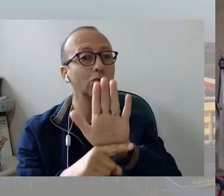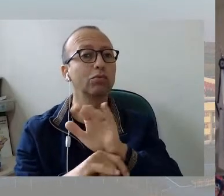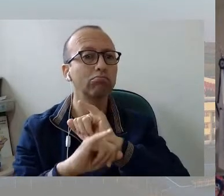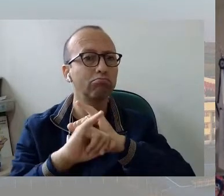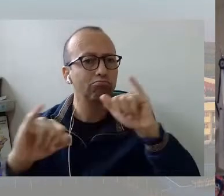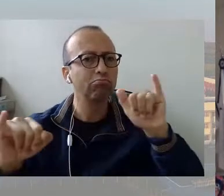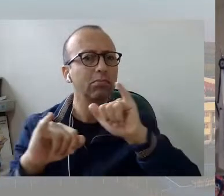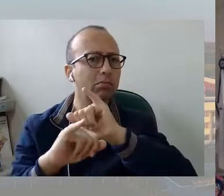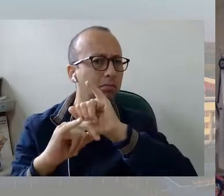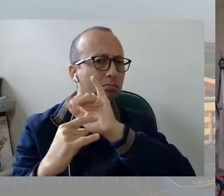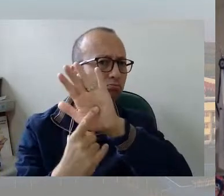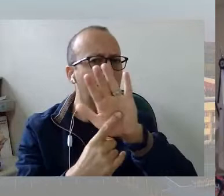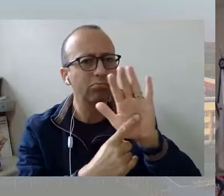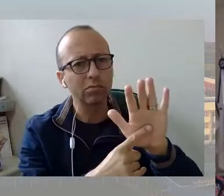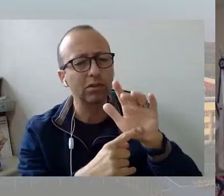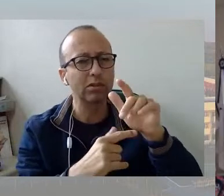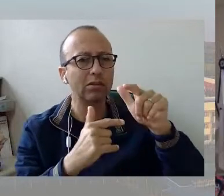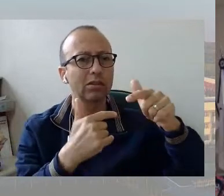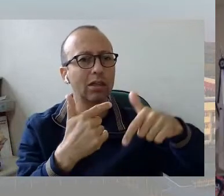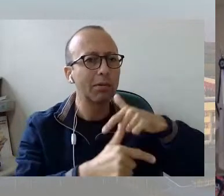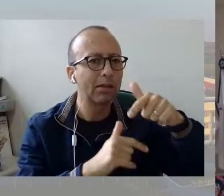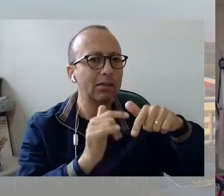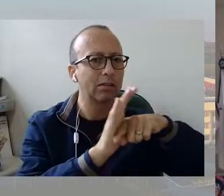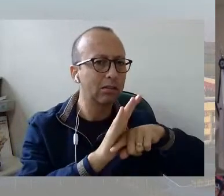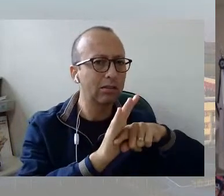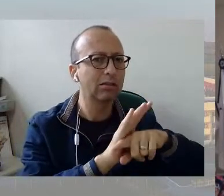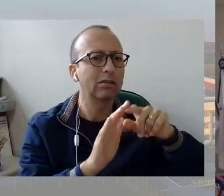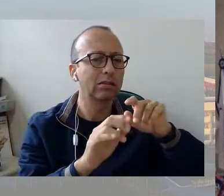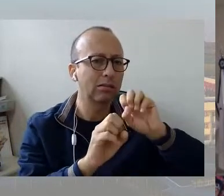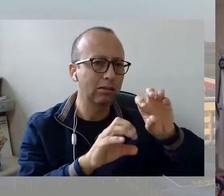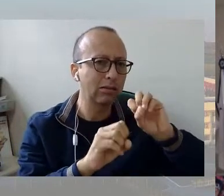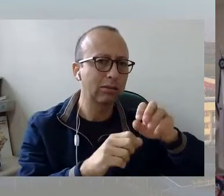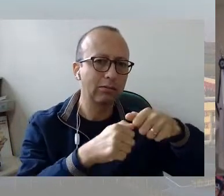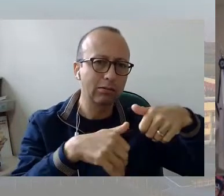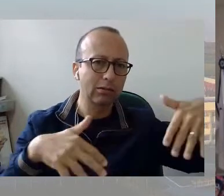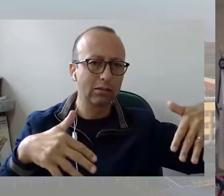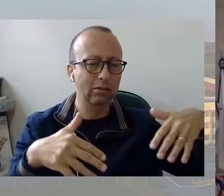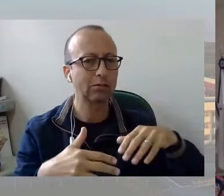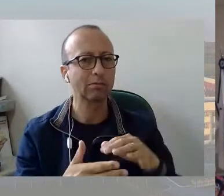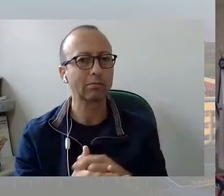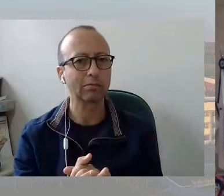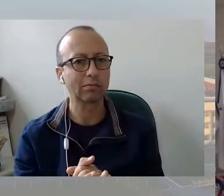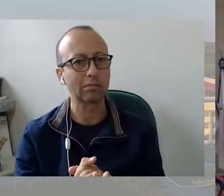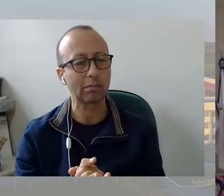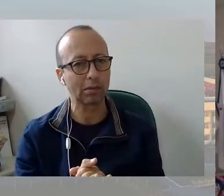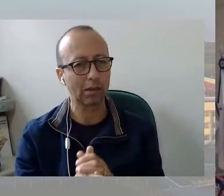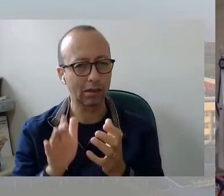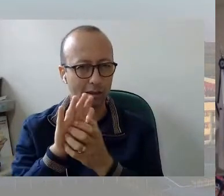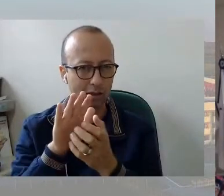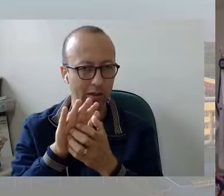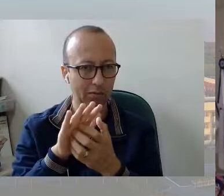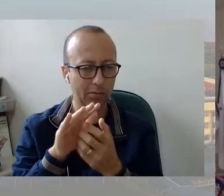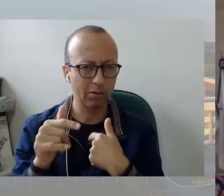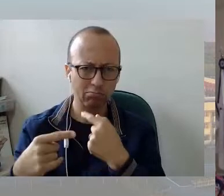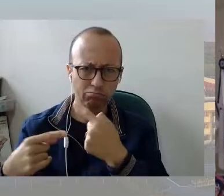extensão. E conversando com alguns colegas do campus, né, foi um período muito, muito importante,